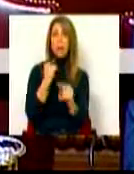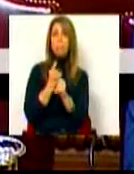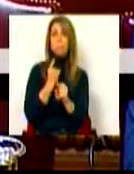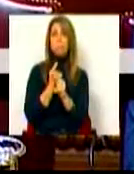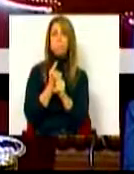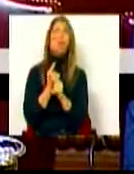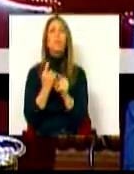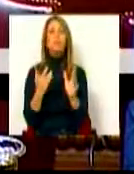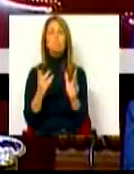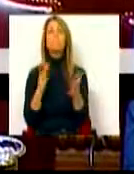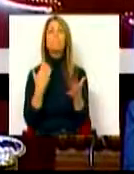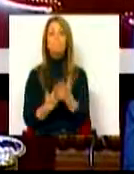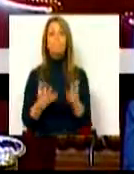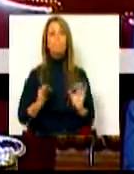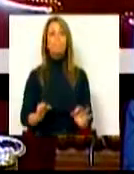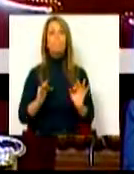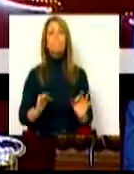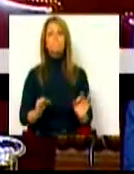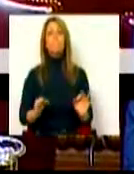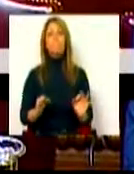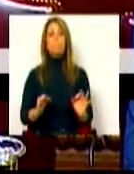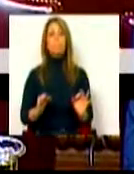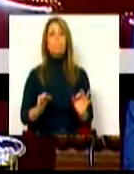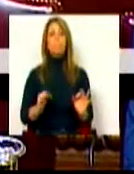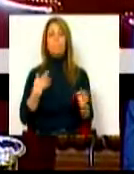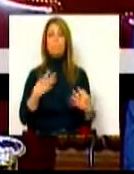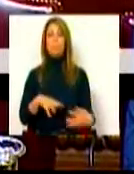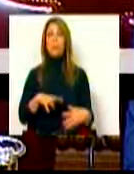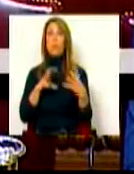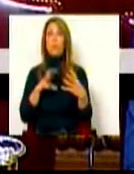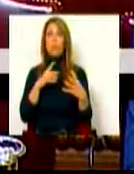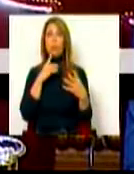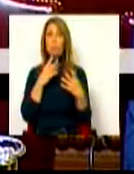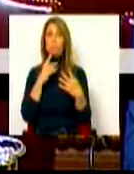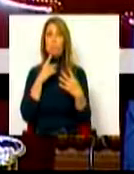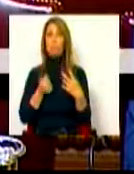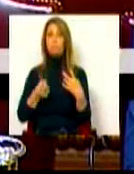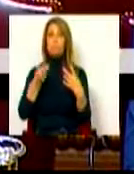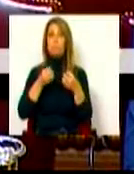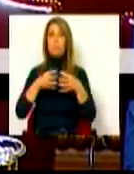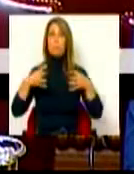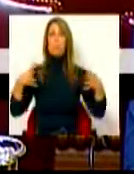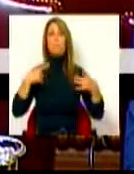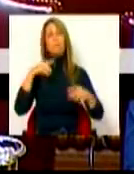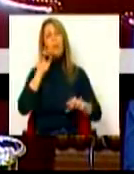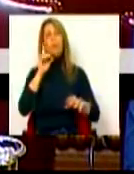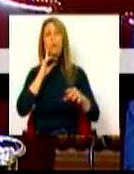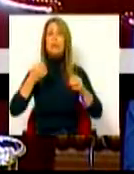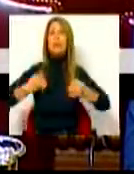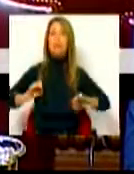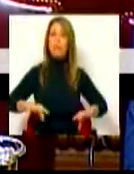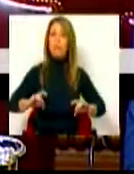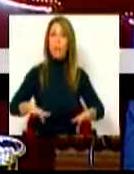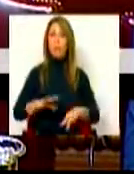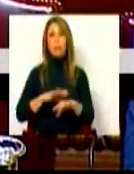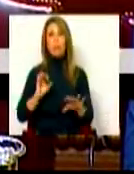facto, uma grande profusão ao nível dos conflitos que é importante evitar e talvez fosse útil vermos esta matéria agora aqui,